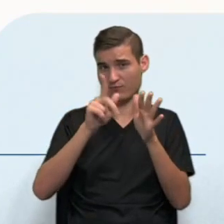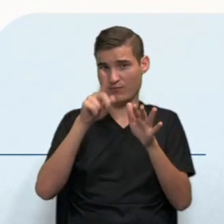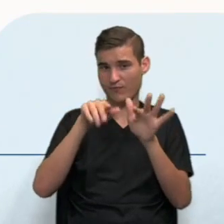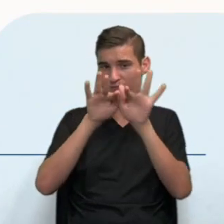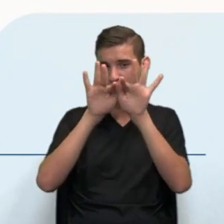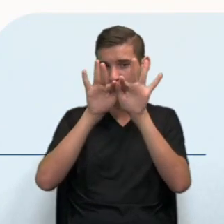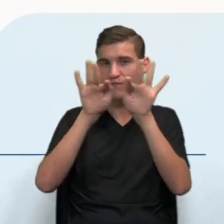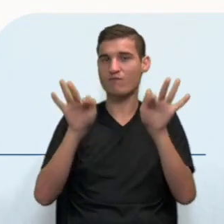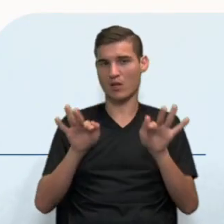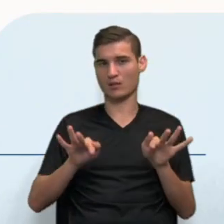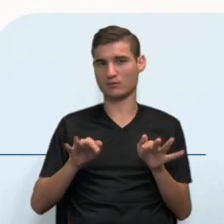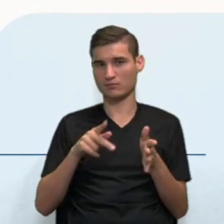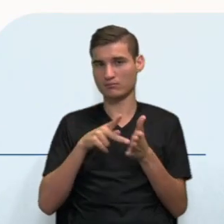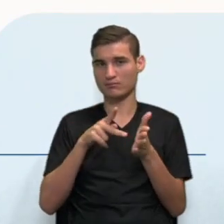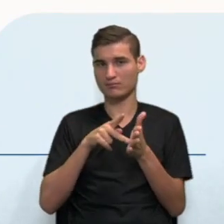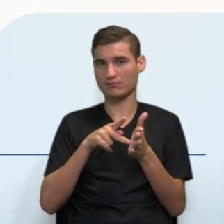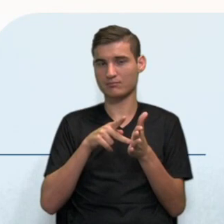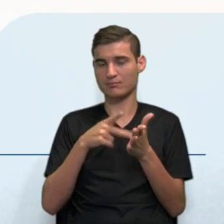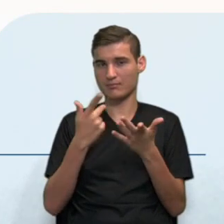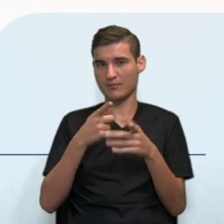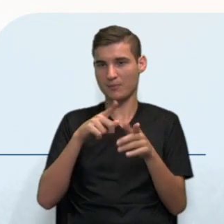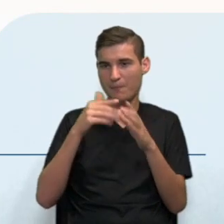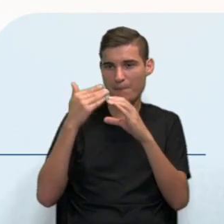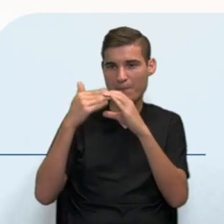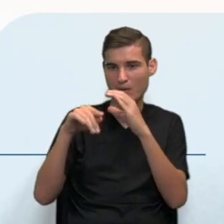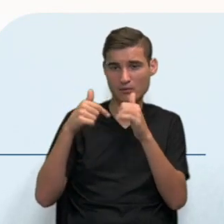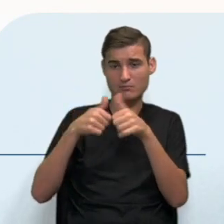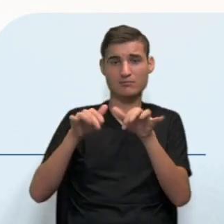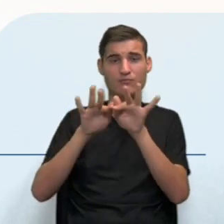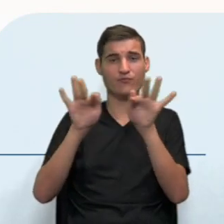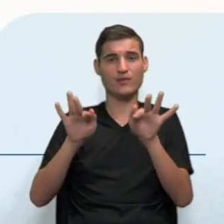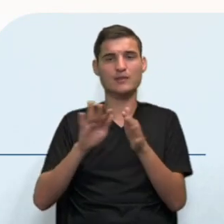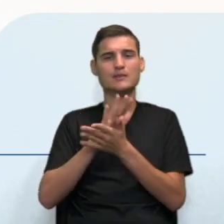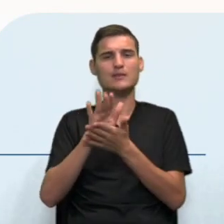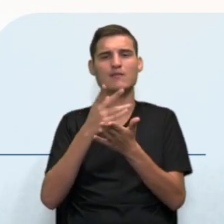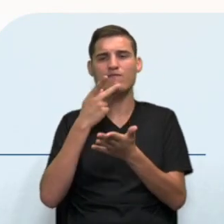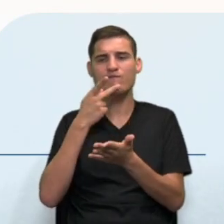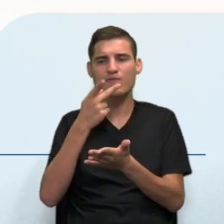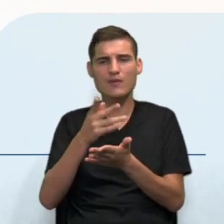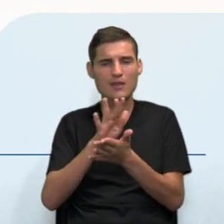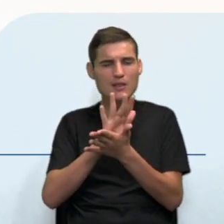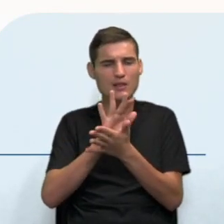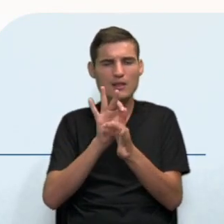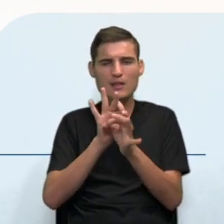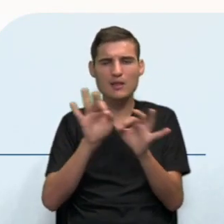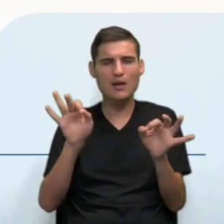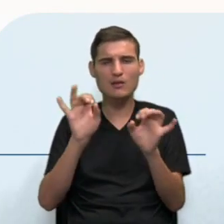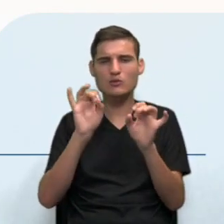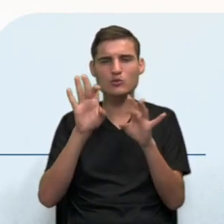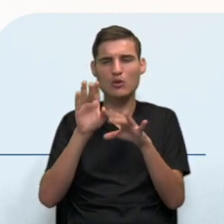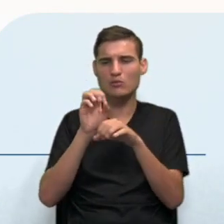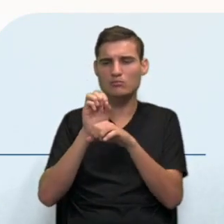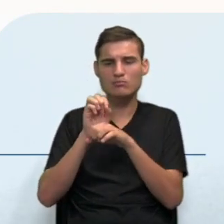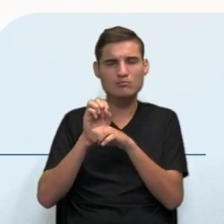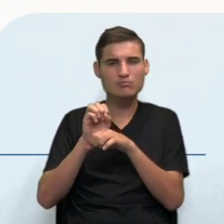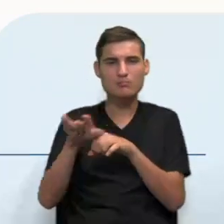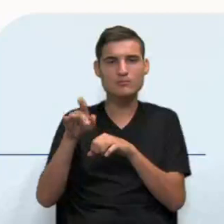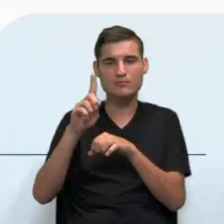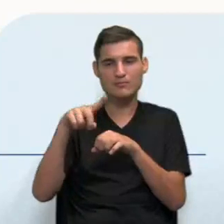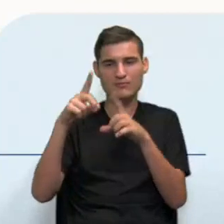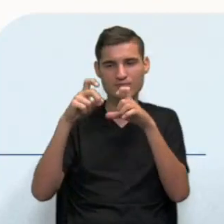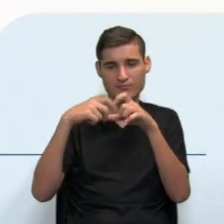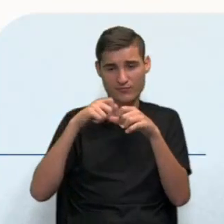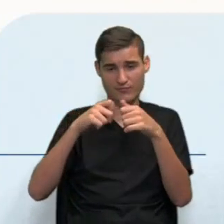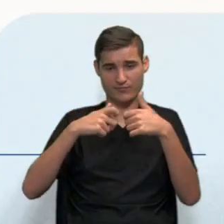você quer que a pessoa ache que você esteja feliz. Então, sem falar, sem escrever, digamos, um verbo, você falou que